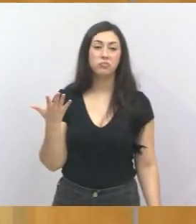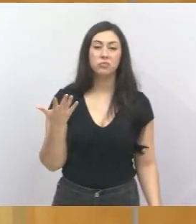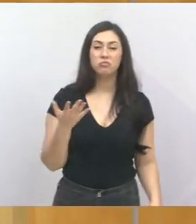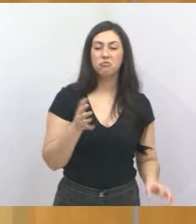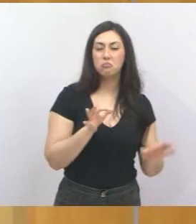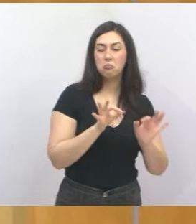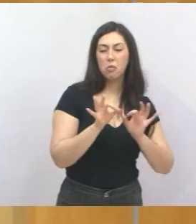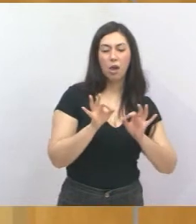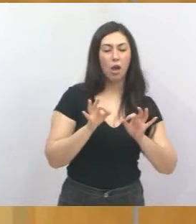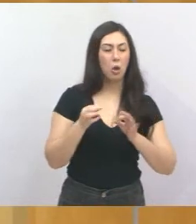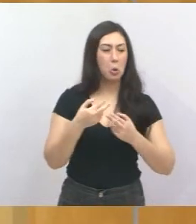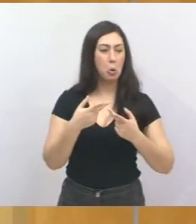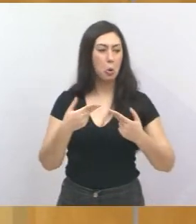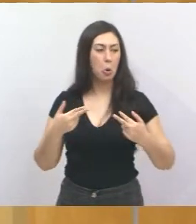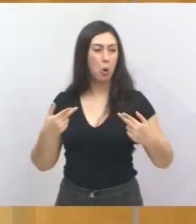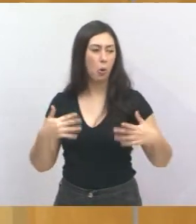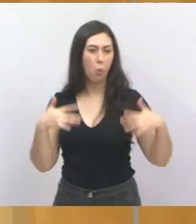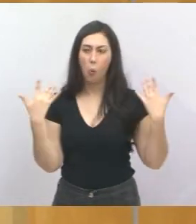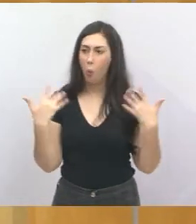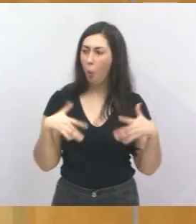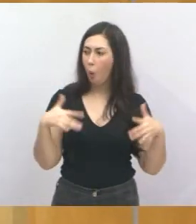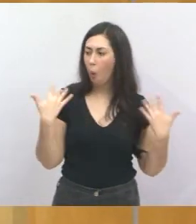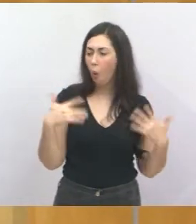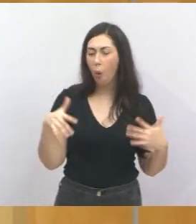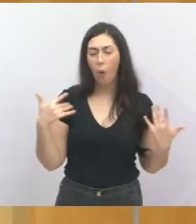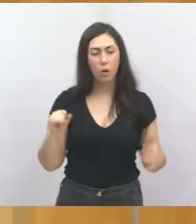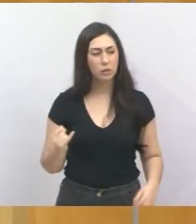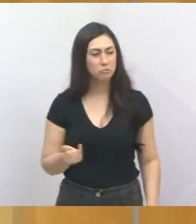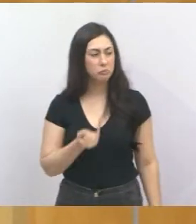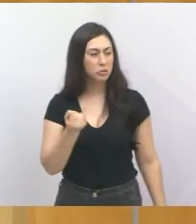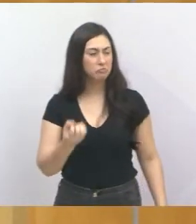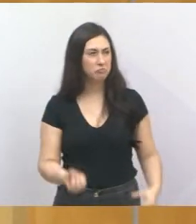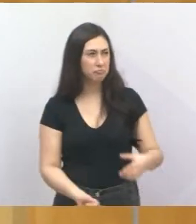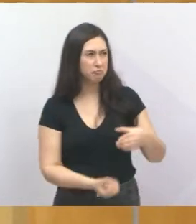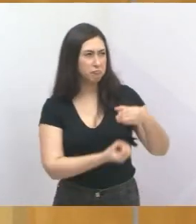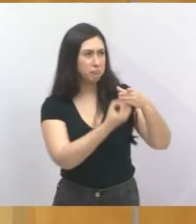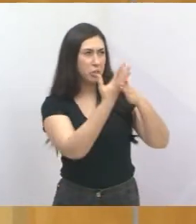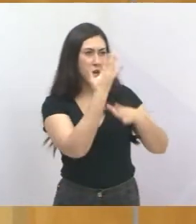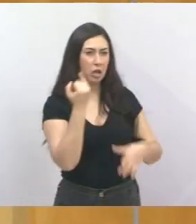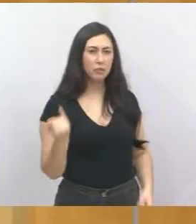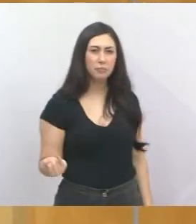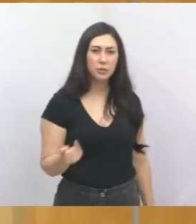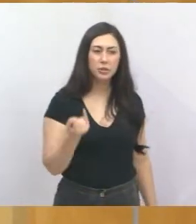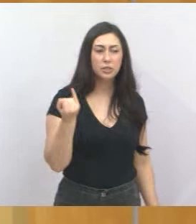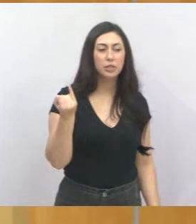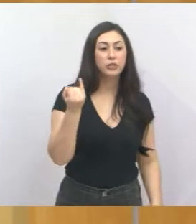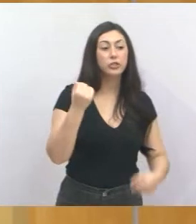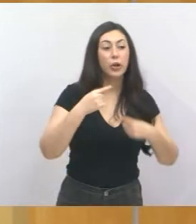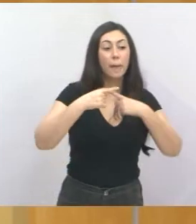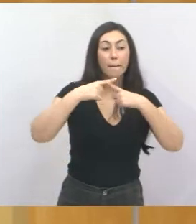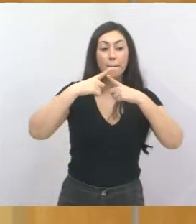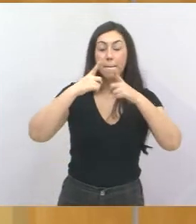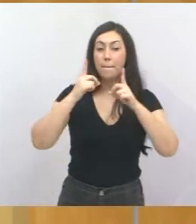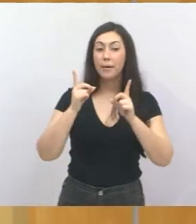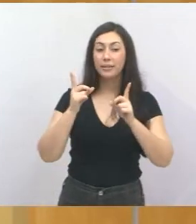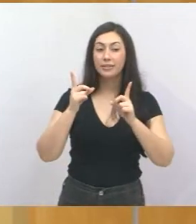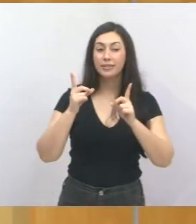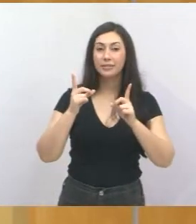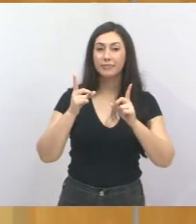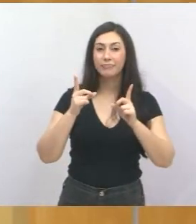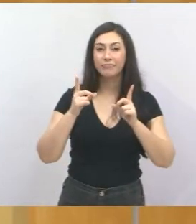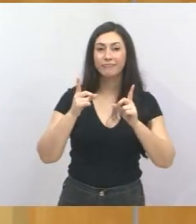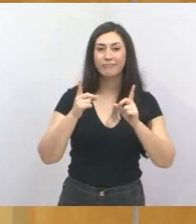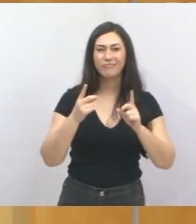alguma coisa que impactou perante a sociedade, uma criação importante, mas isso de